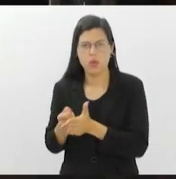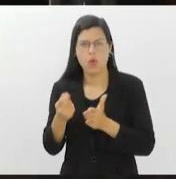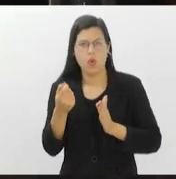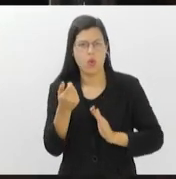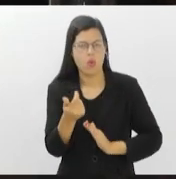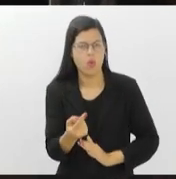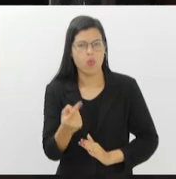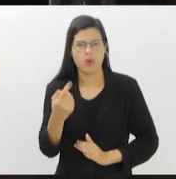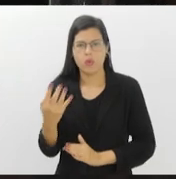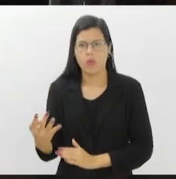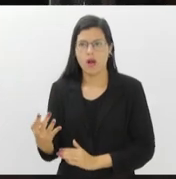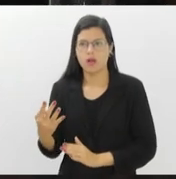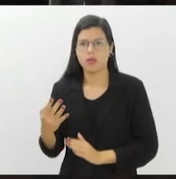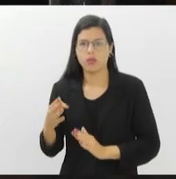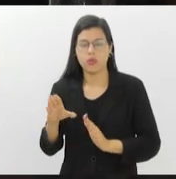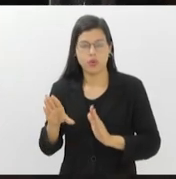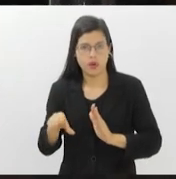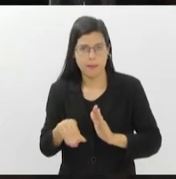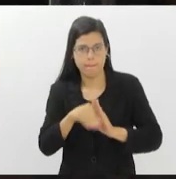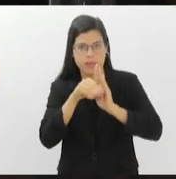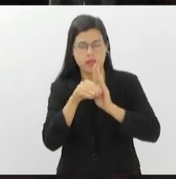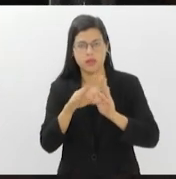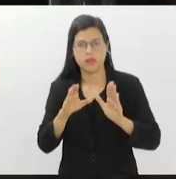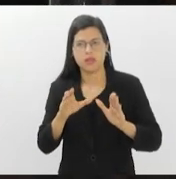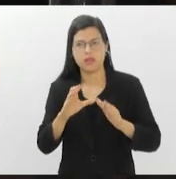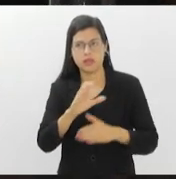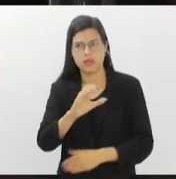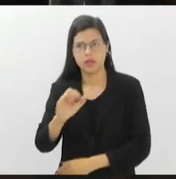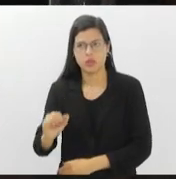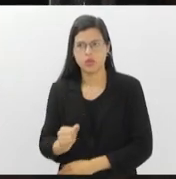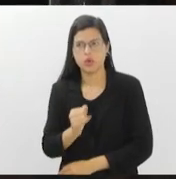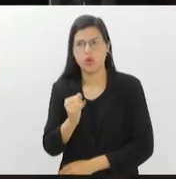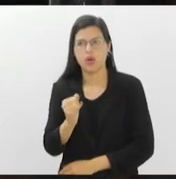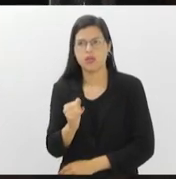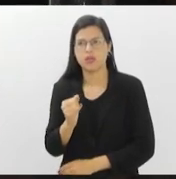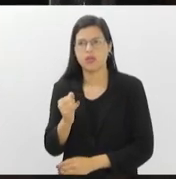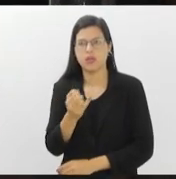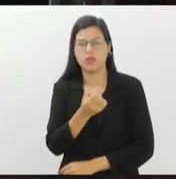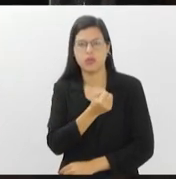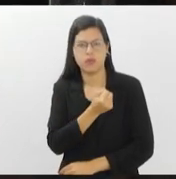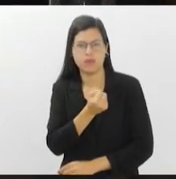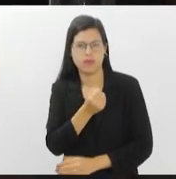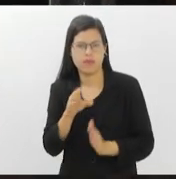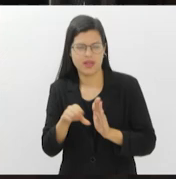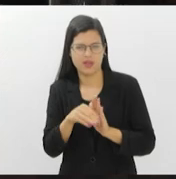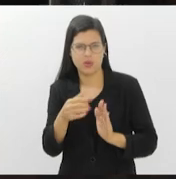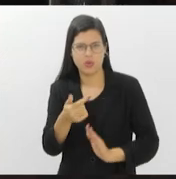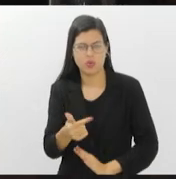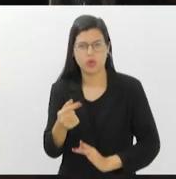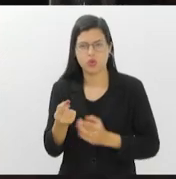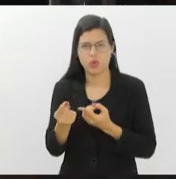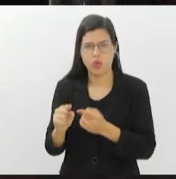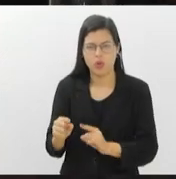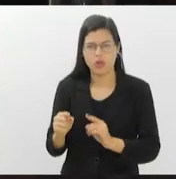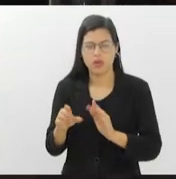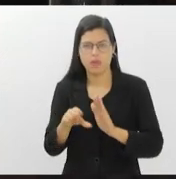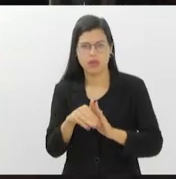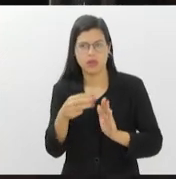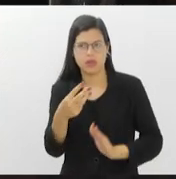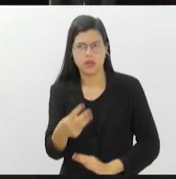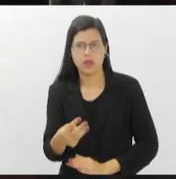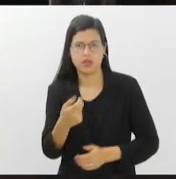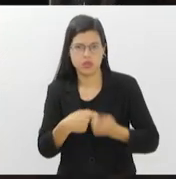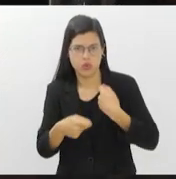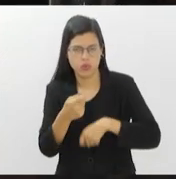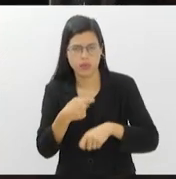com a subemenda da Comissão de Constituição e Justiça à emenda número 2, contrária à emenda número 3, e de